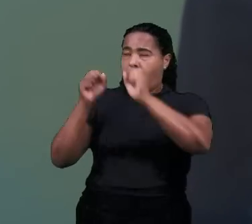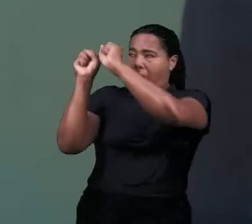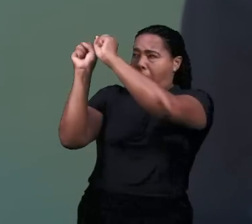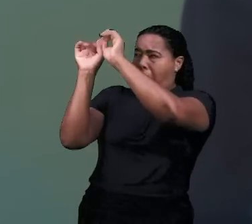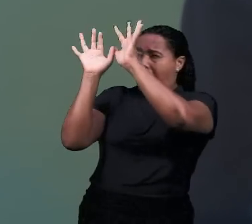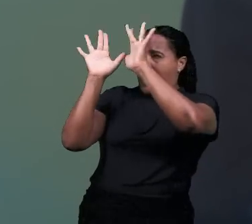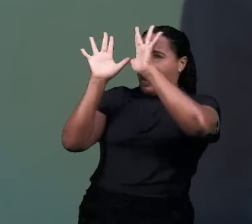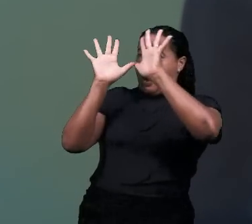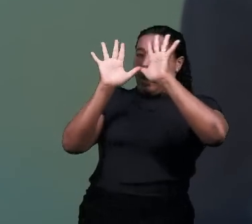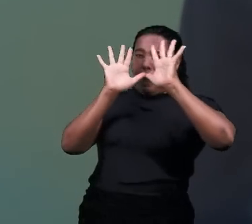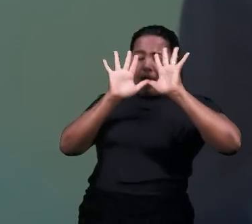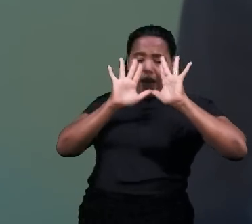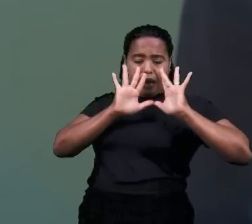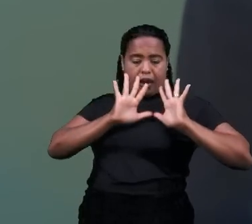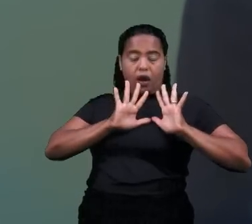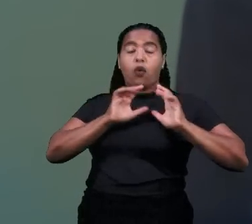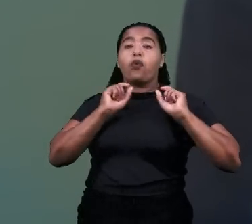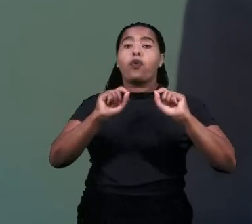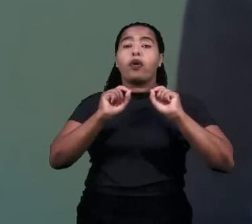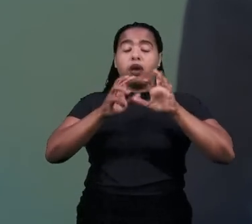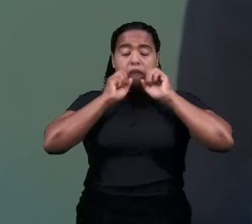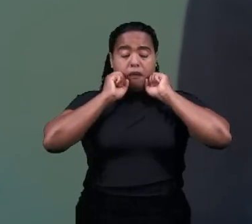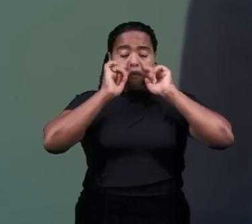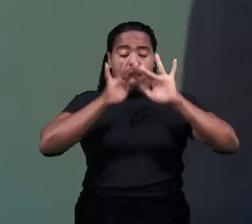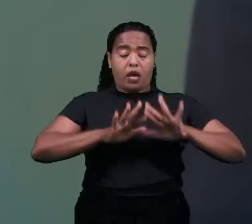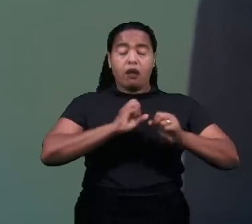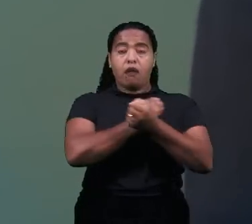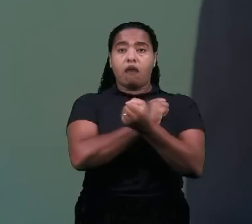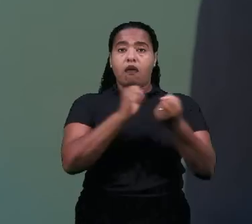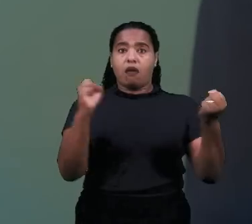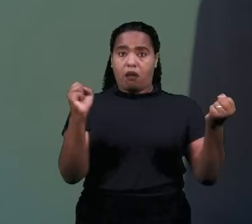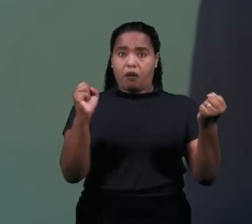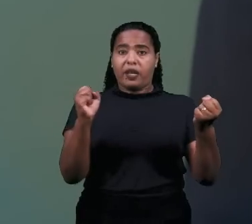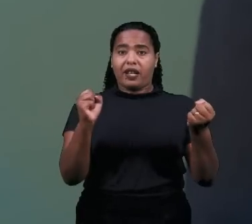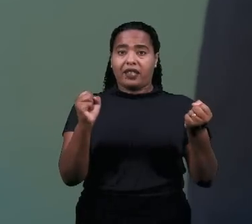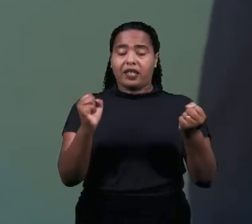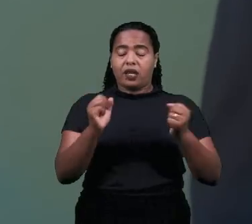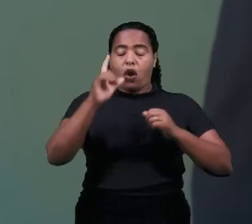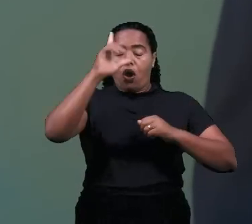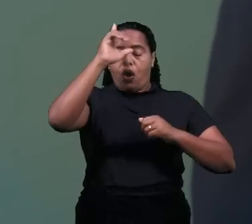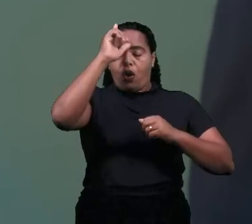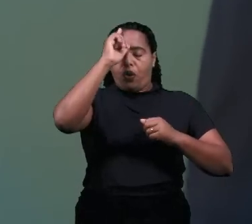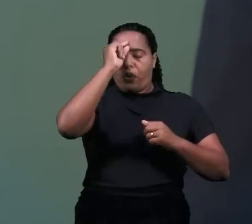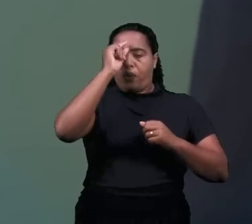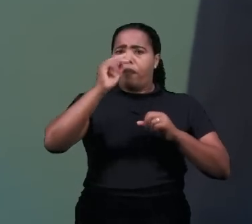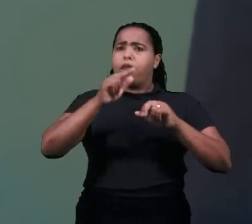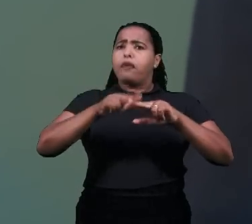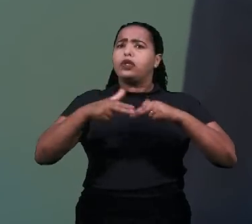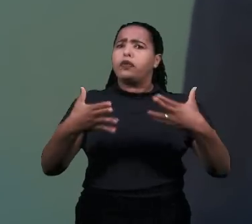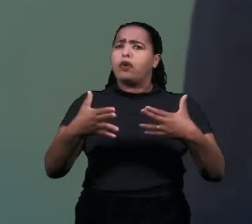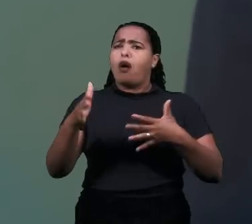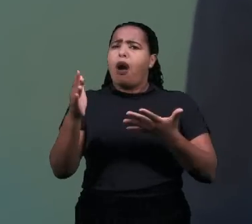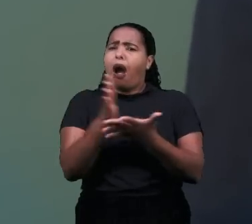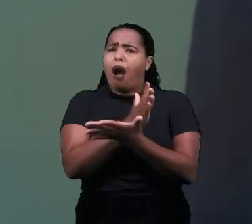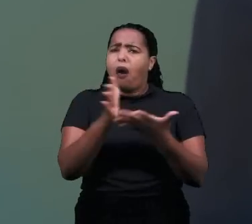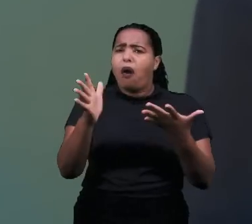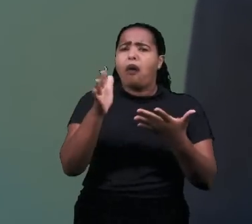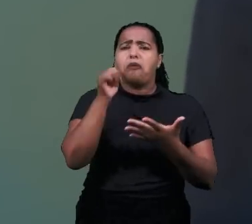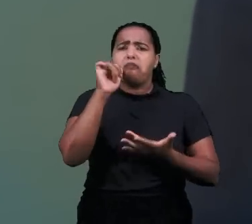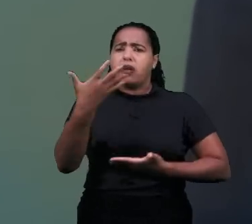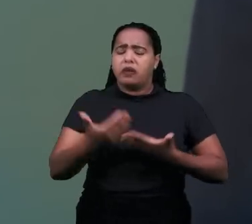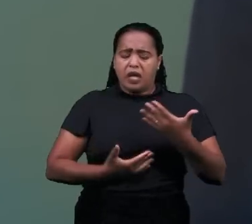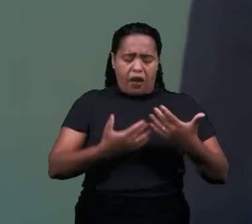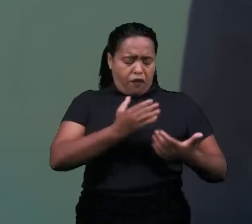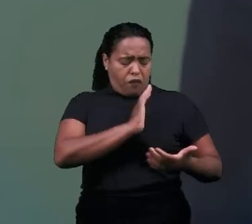as servas uma bênção de libertação e refrigério, pois algumas servas tinham mágoas no seu